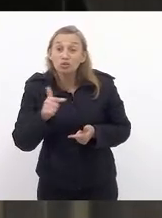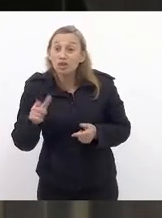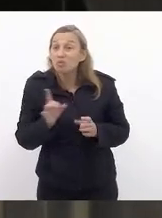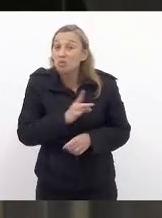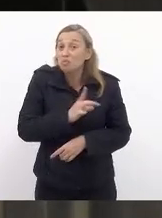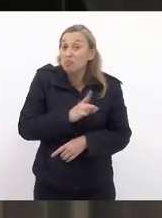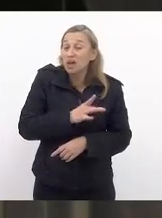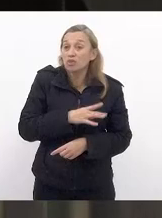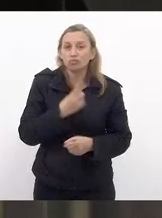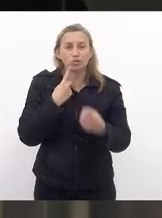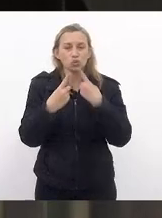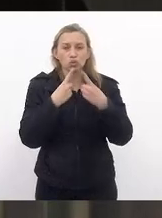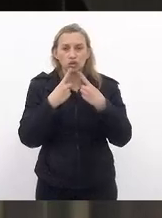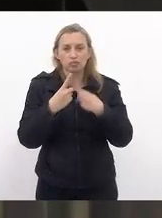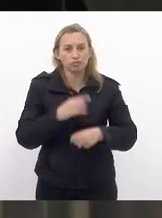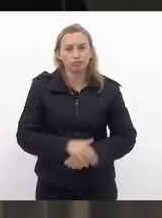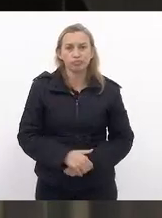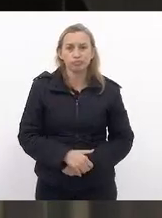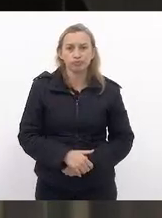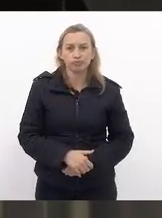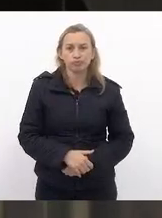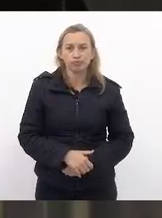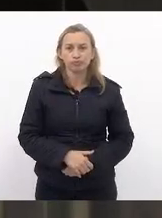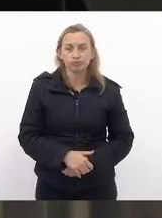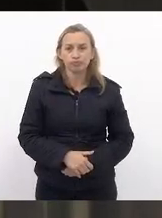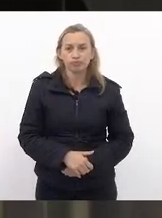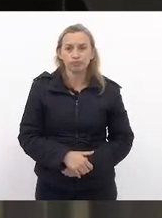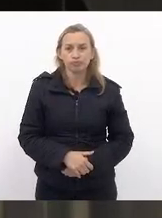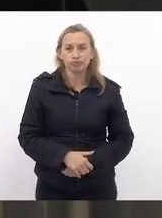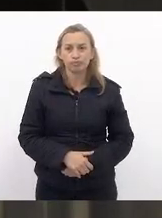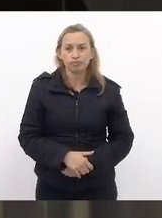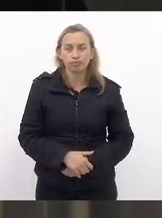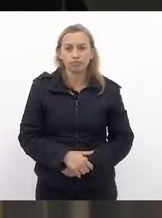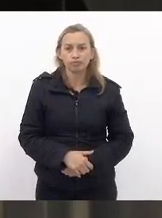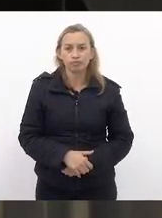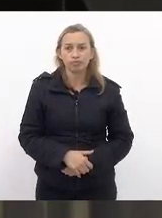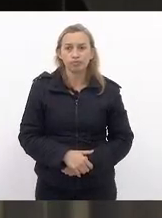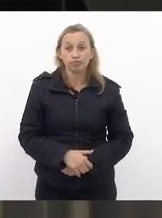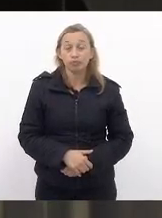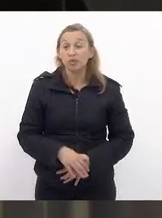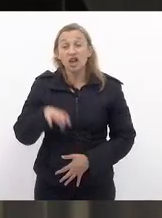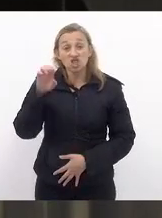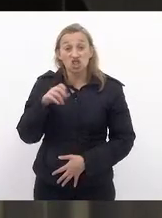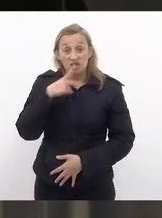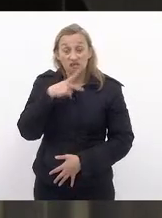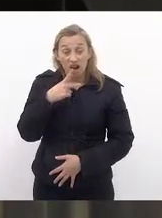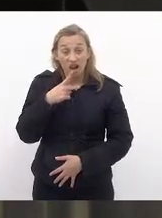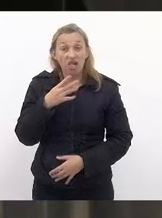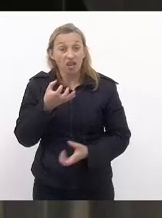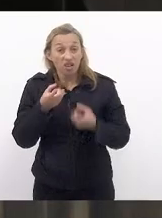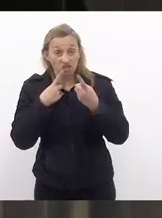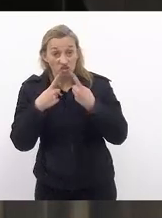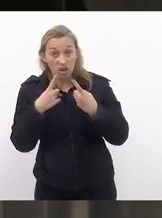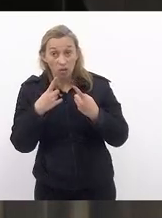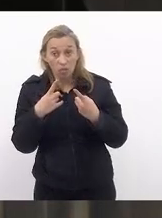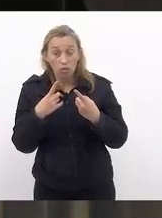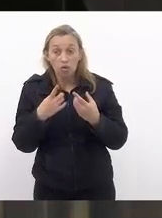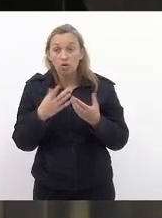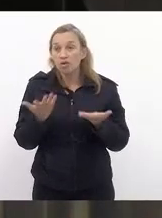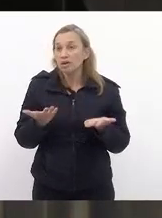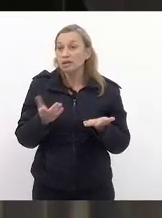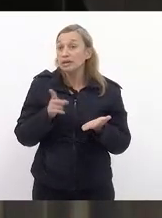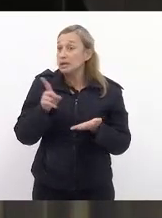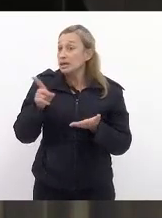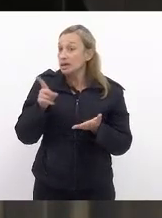medo do debate e a esquerda diz que quero debate com